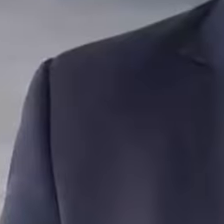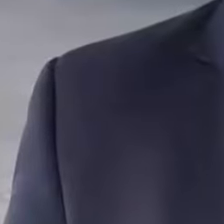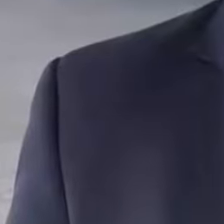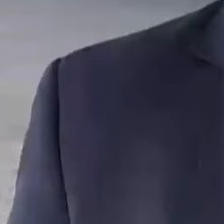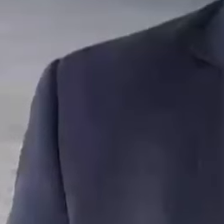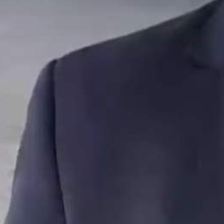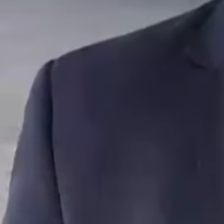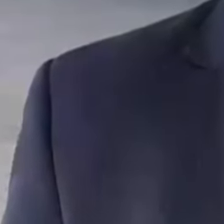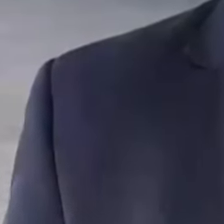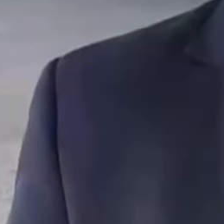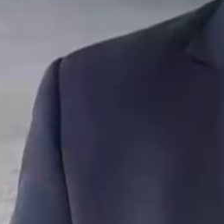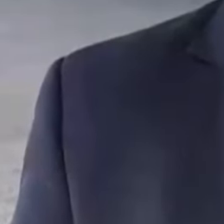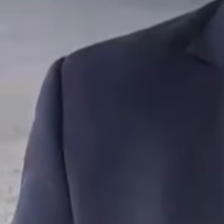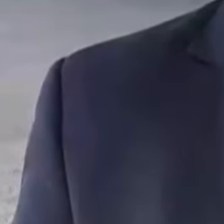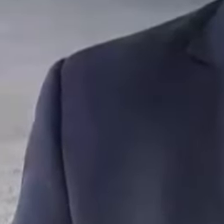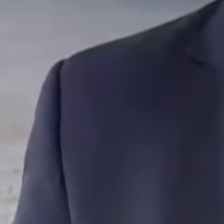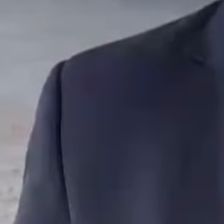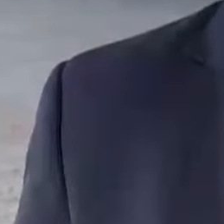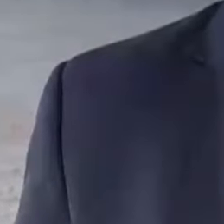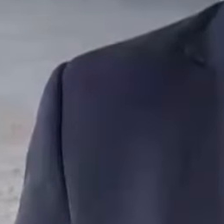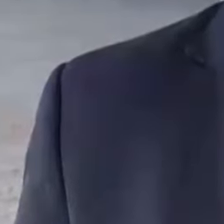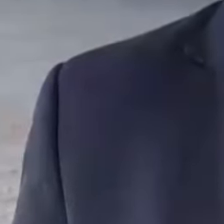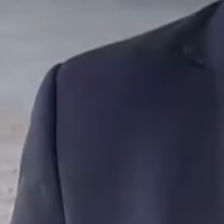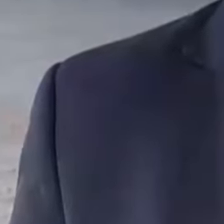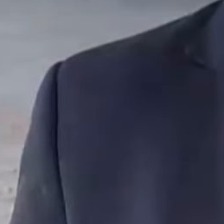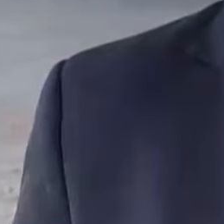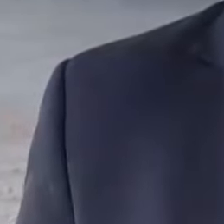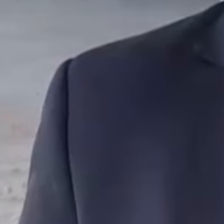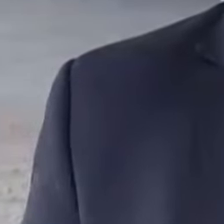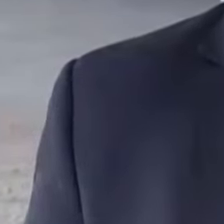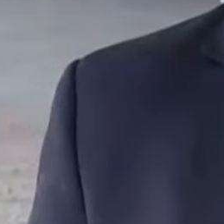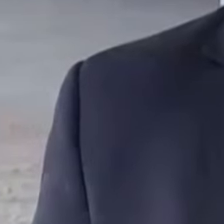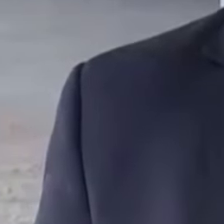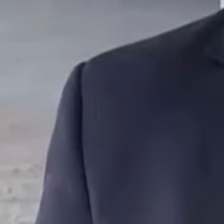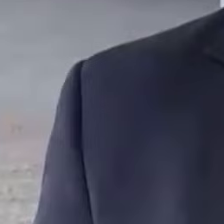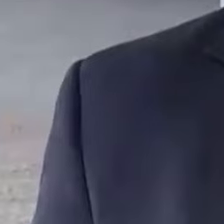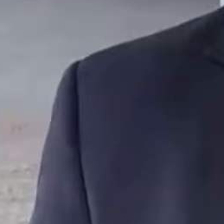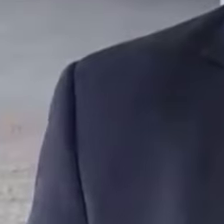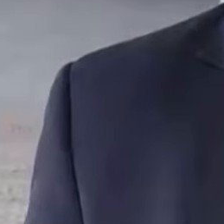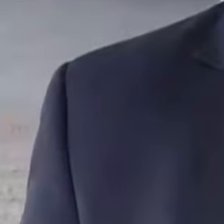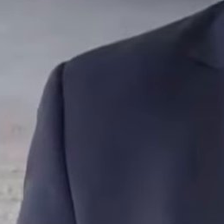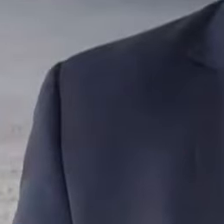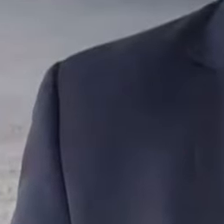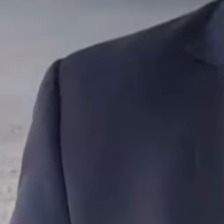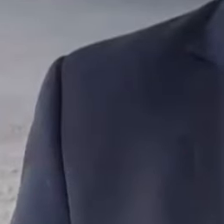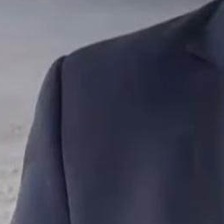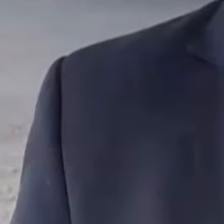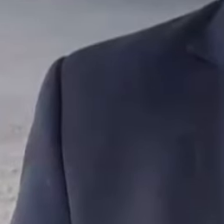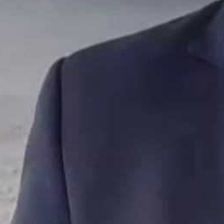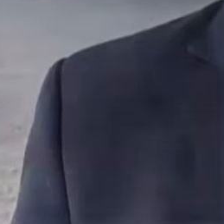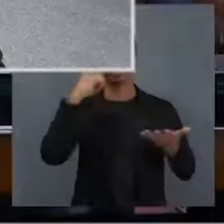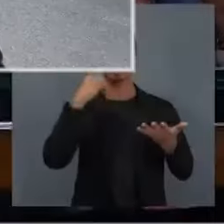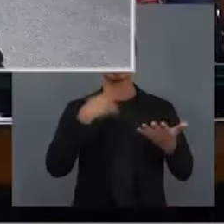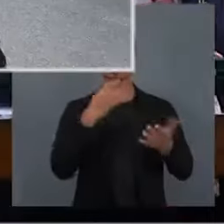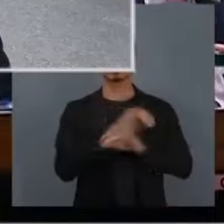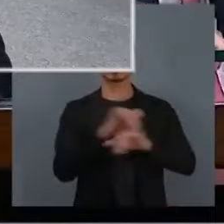Rafael, o presidente do Senado, Rodrigo Pacheco, deve apresentar essas opções aqui agora na reunião de líderes do Senado Federal, que está